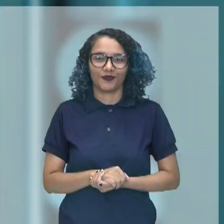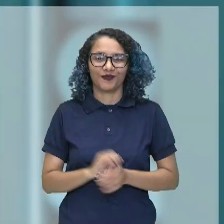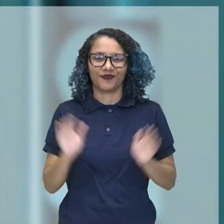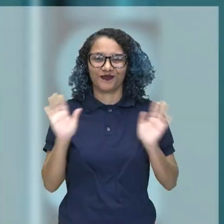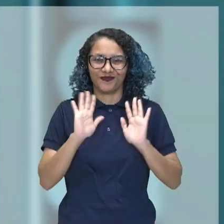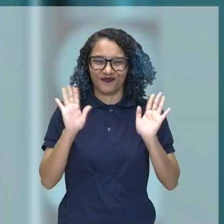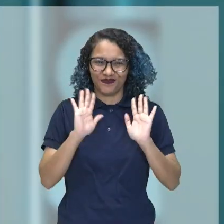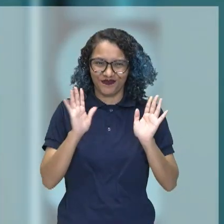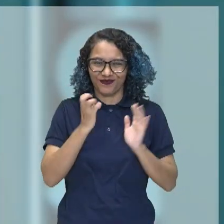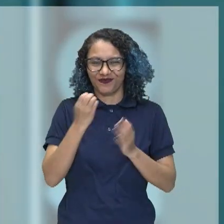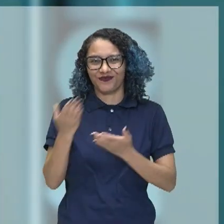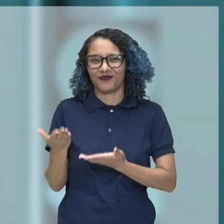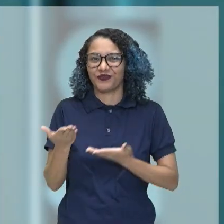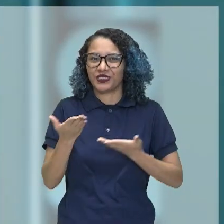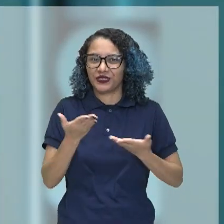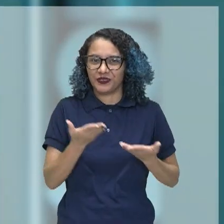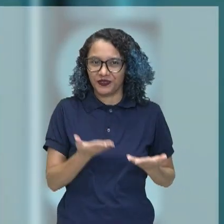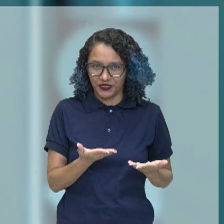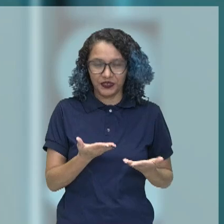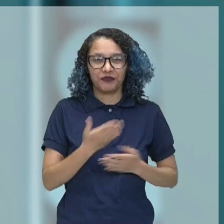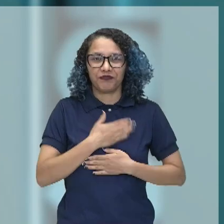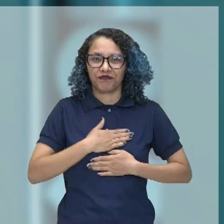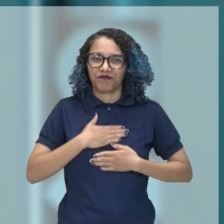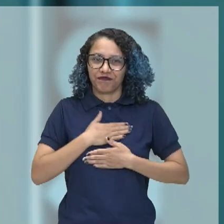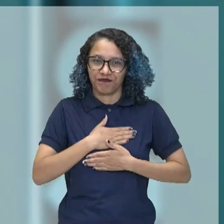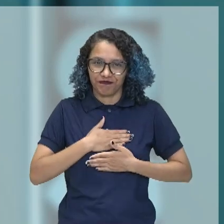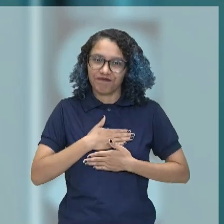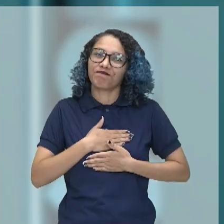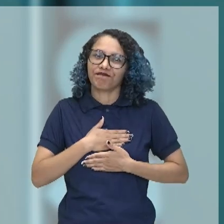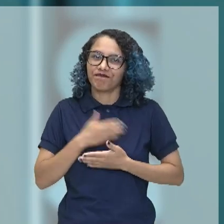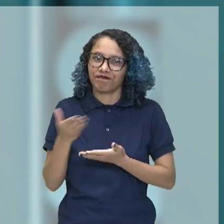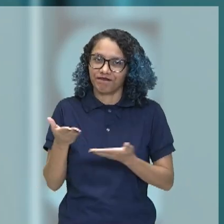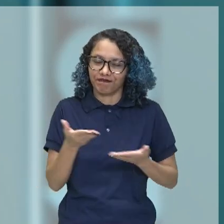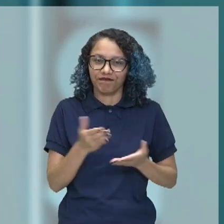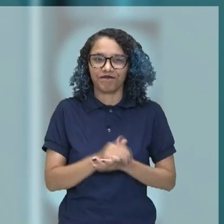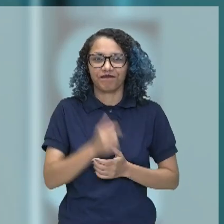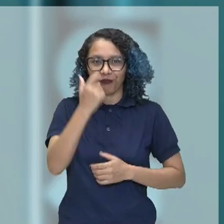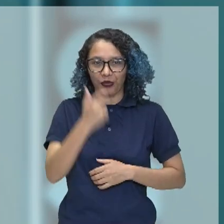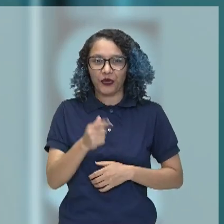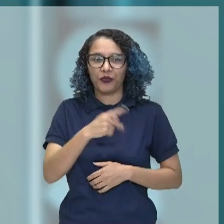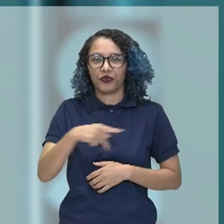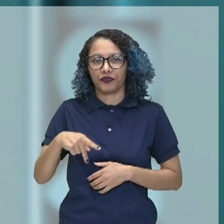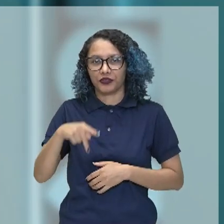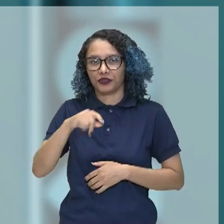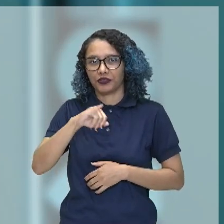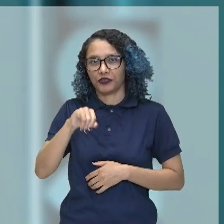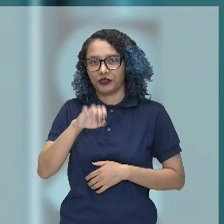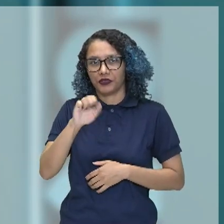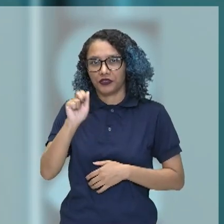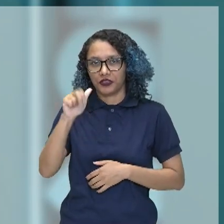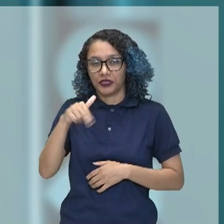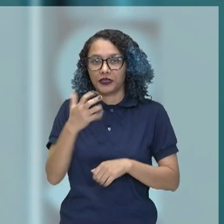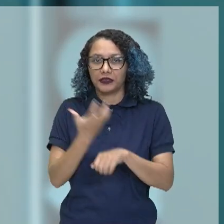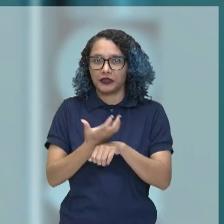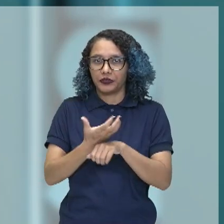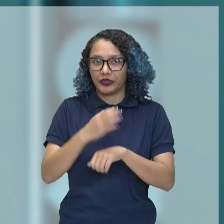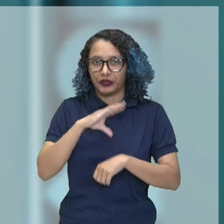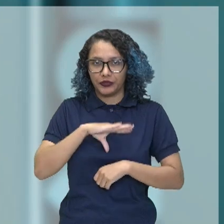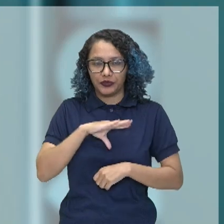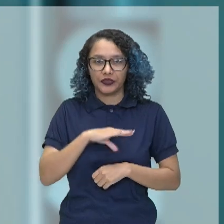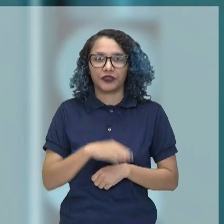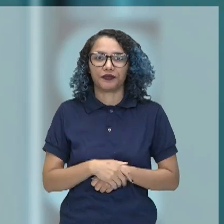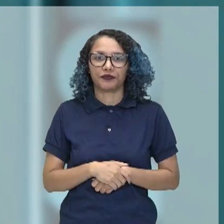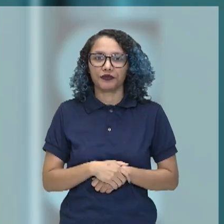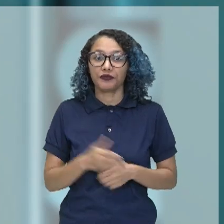Olá, olá! Sejam todos muito bem-vindos, é um prazer ter todos vocês aqui. Eu sou o professor Jean Torres, do componente de Língua